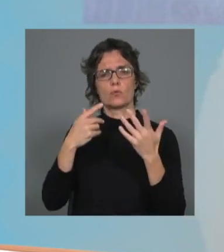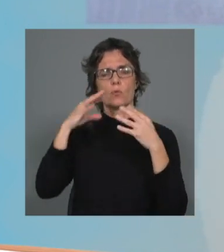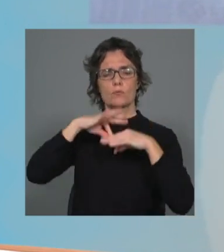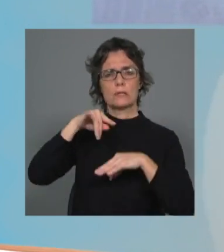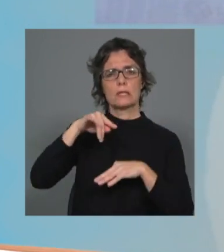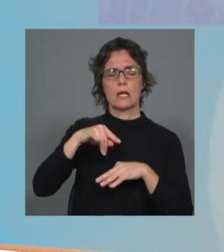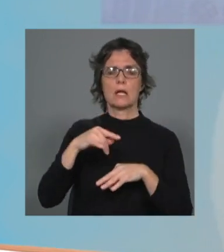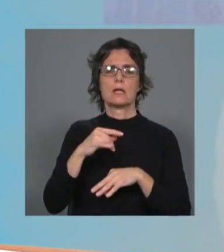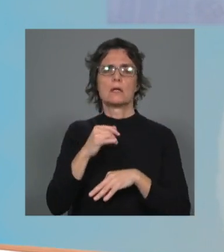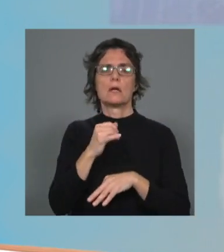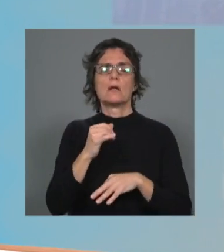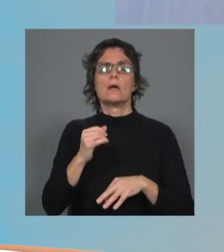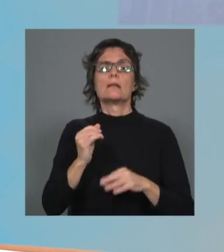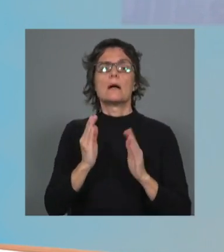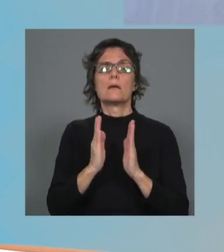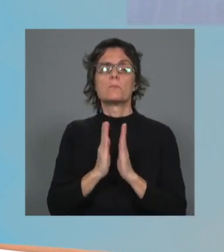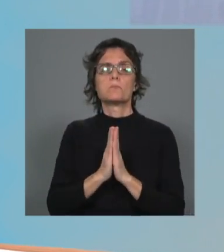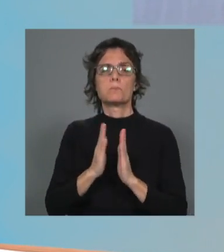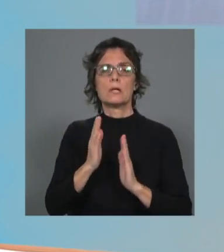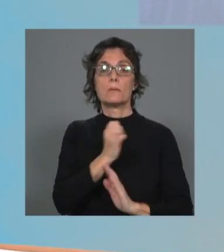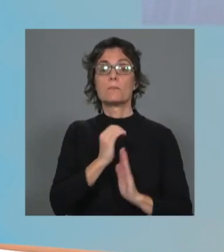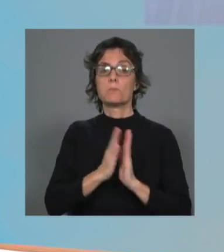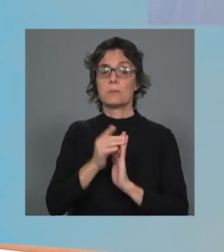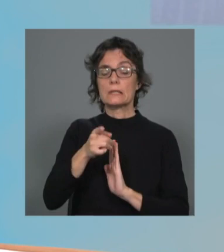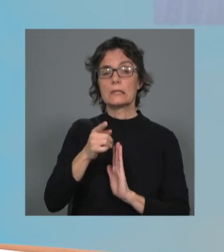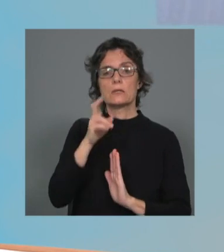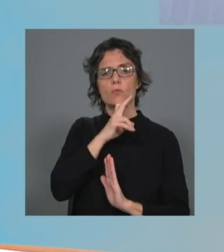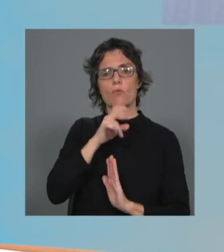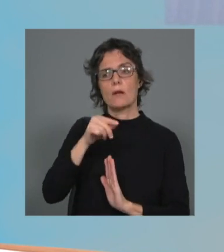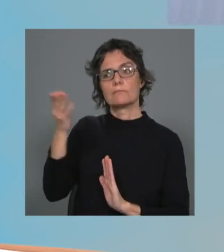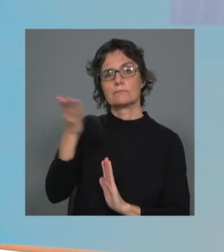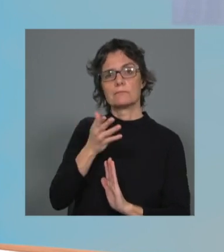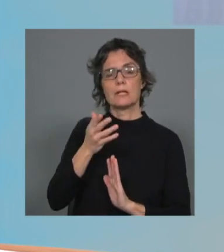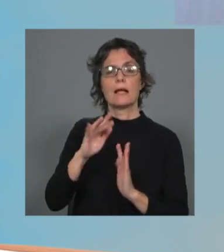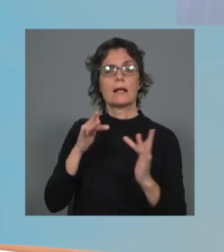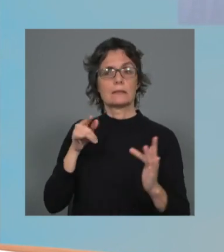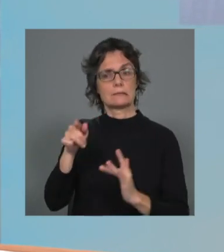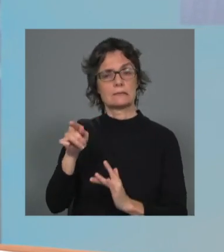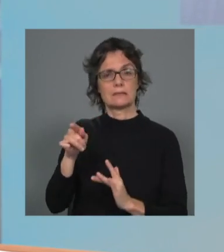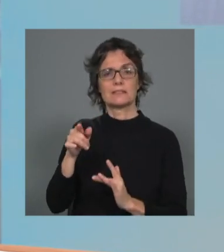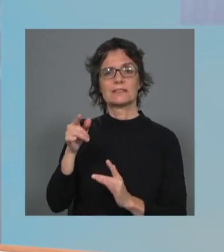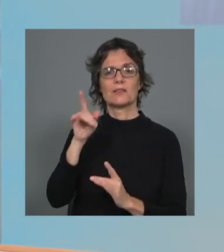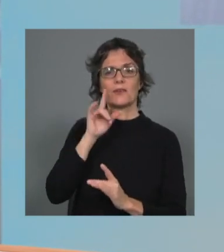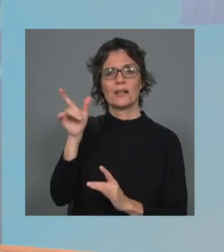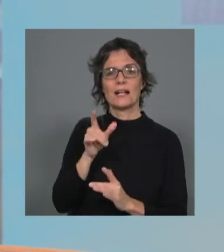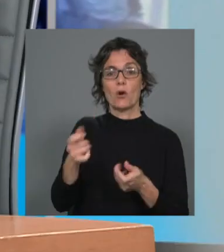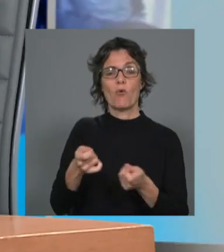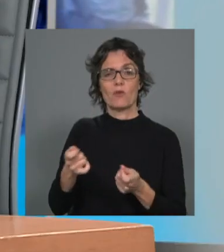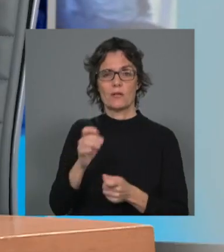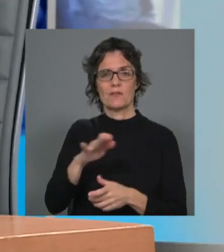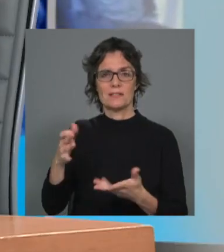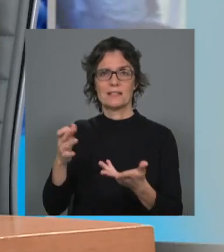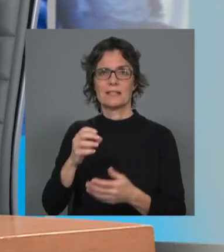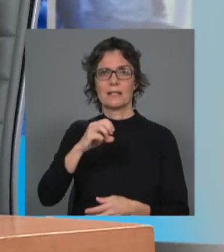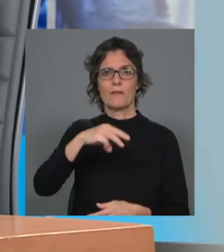redes digitais. Está entre nós a sua coordenadora científica, Maria Luísa Ferreira. Olá, boa tarde. Obrigado por estar